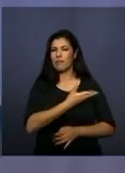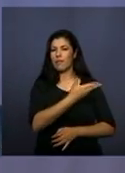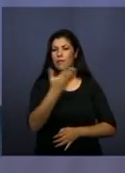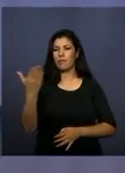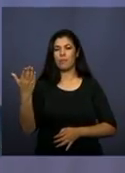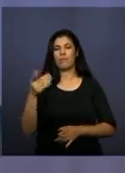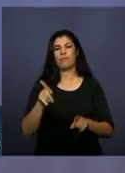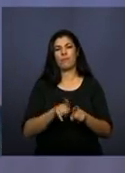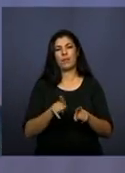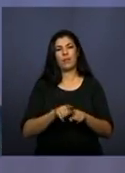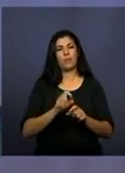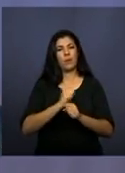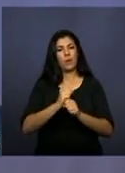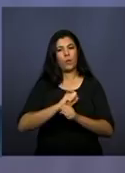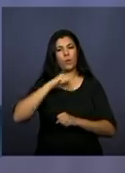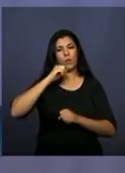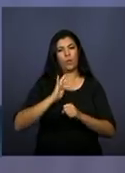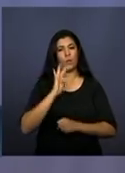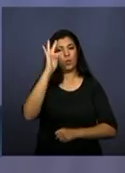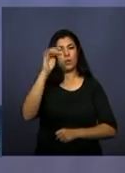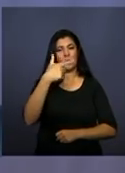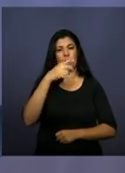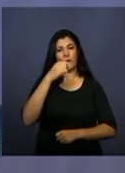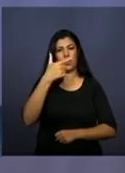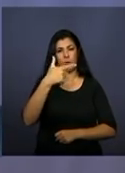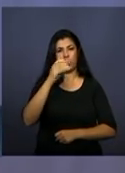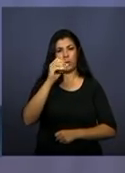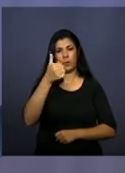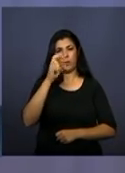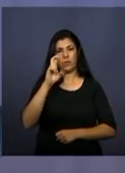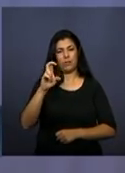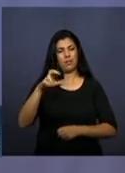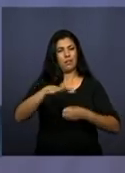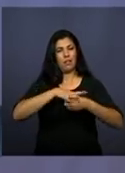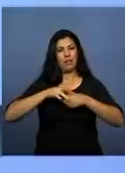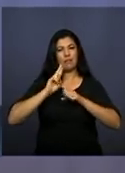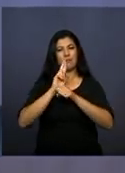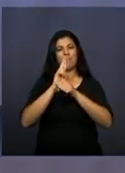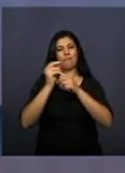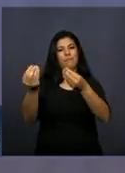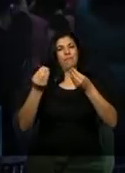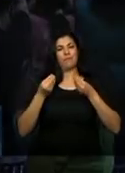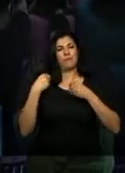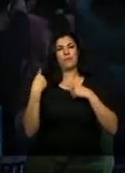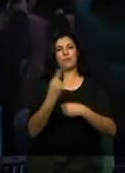e um 2015 cheio de esperança para nós todos.